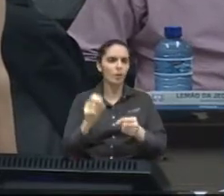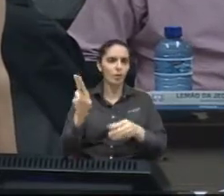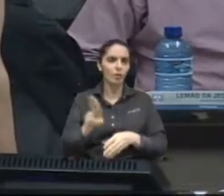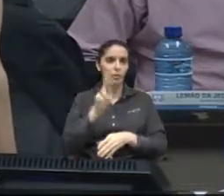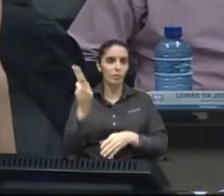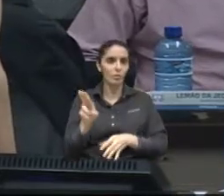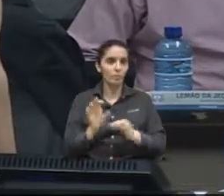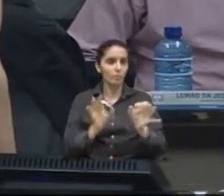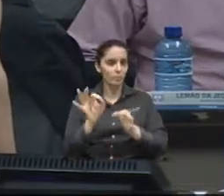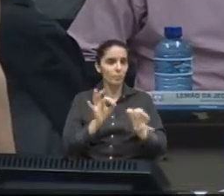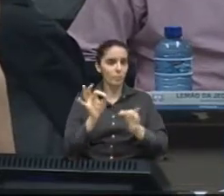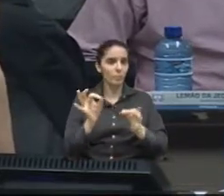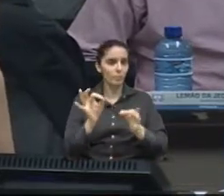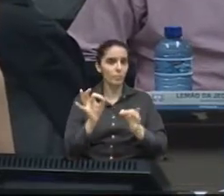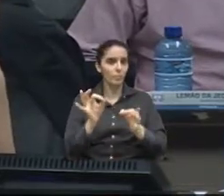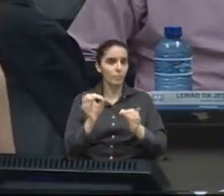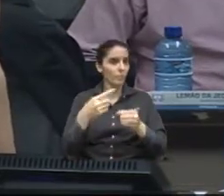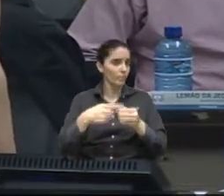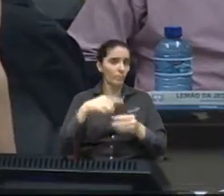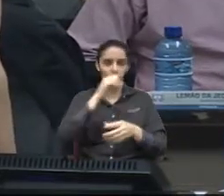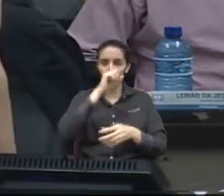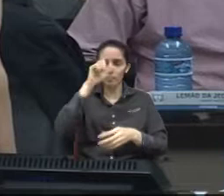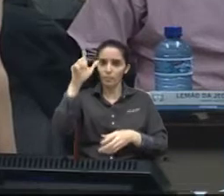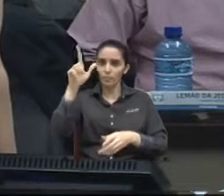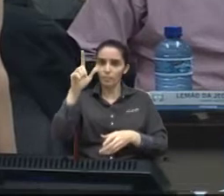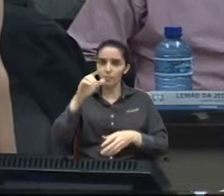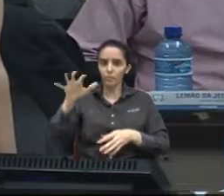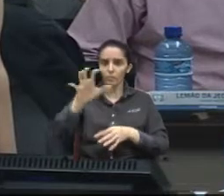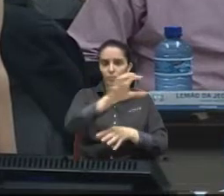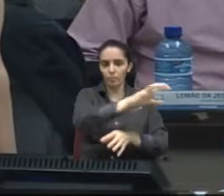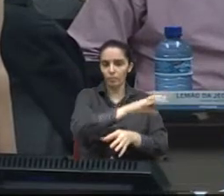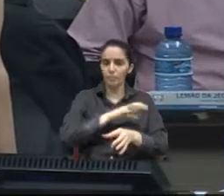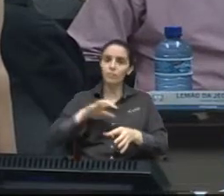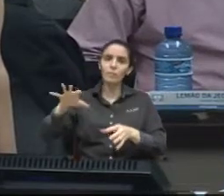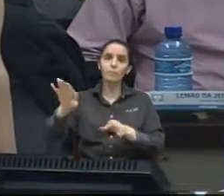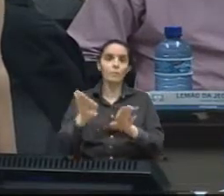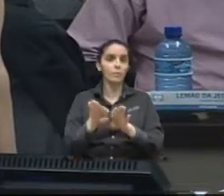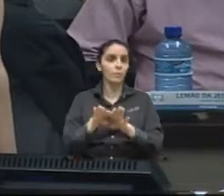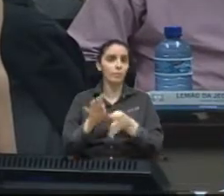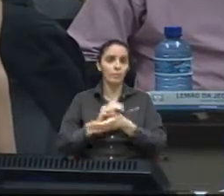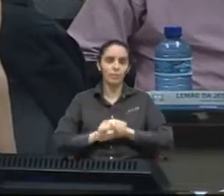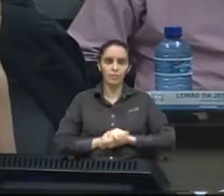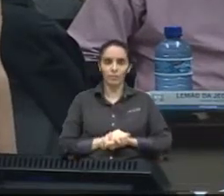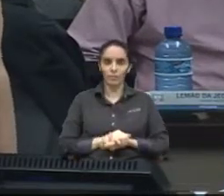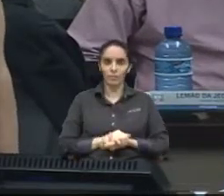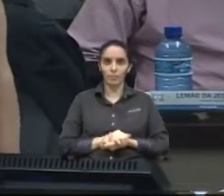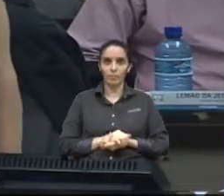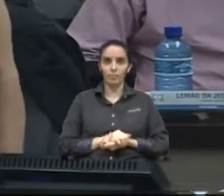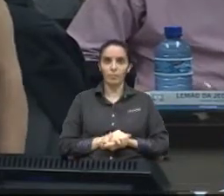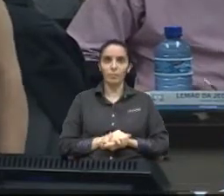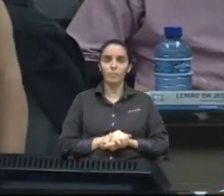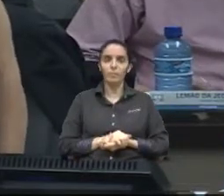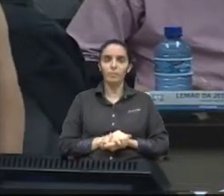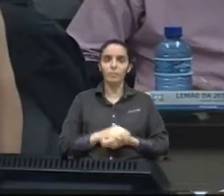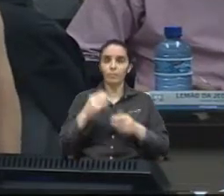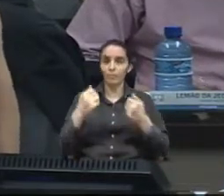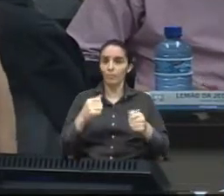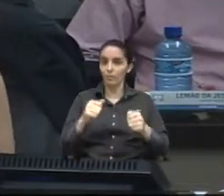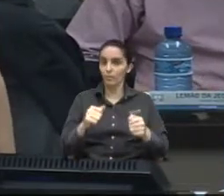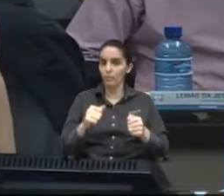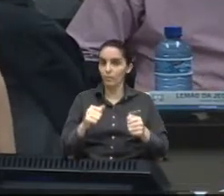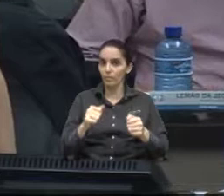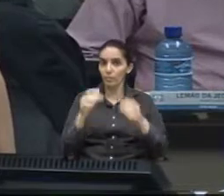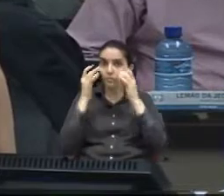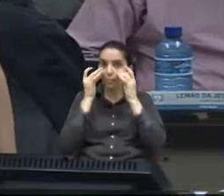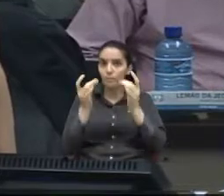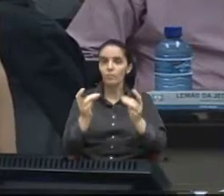projetos voltados para Limeira e região. Então, é esse ponto que eu acho que nós temos que nos apegar, porque